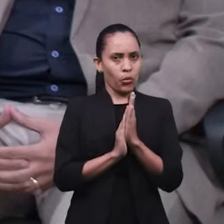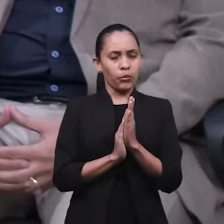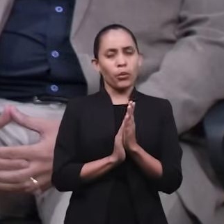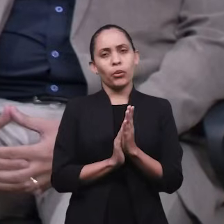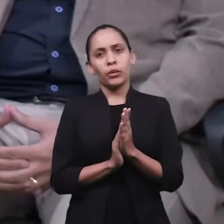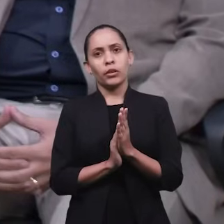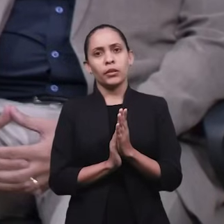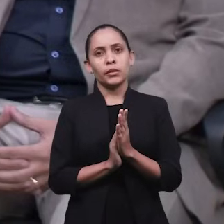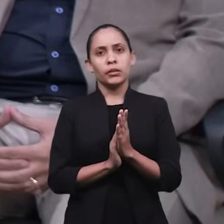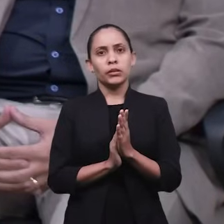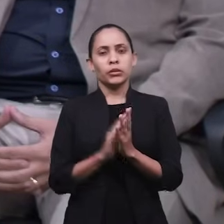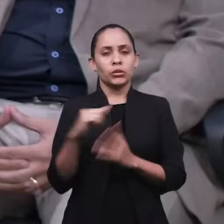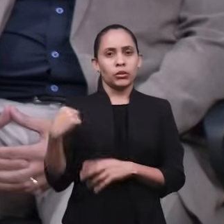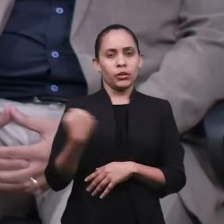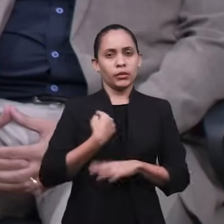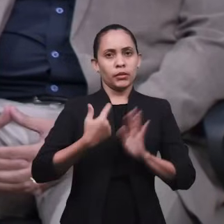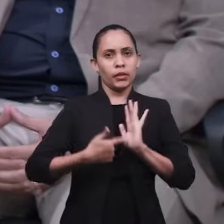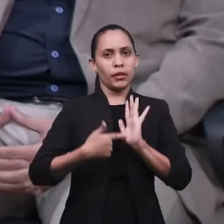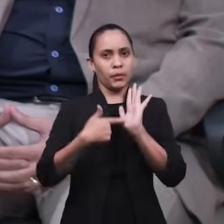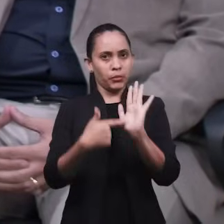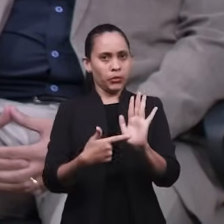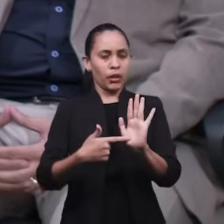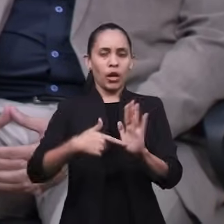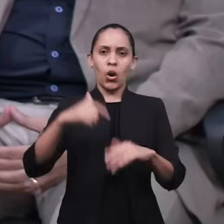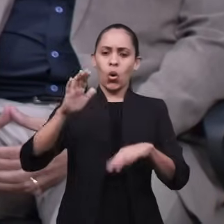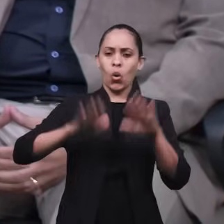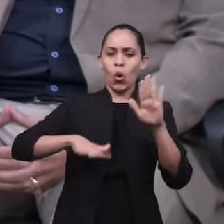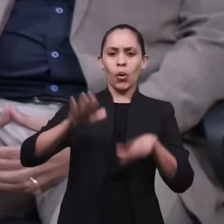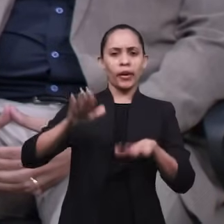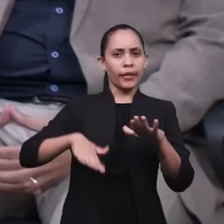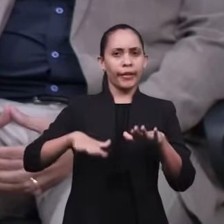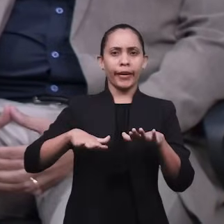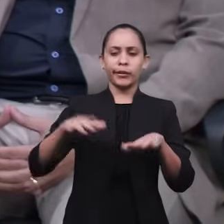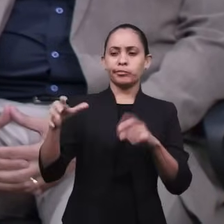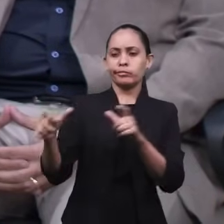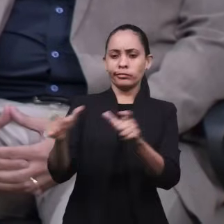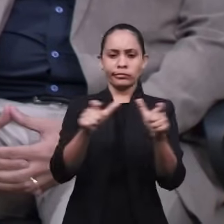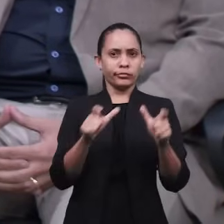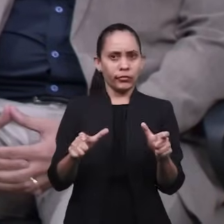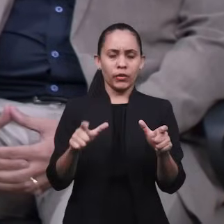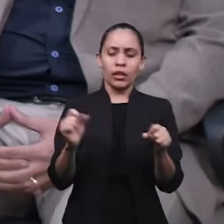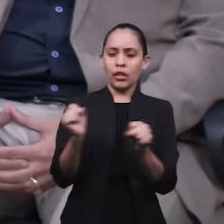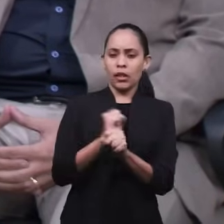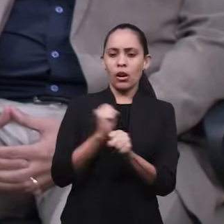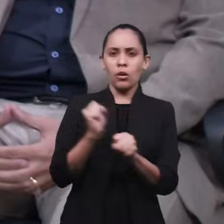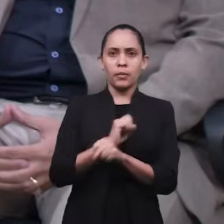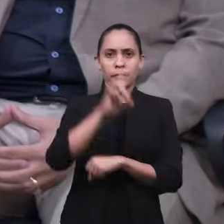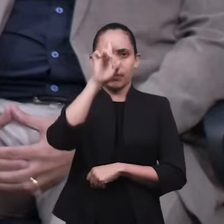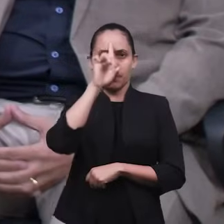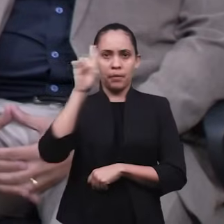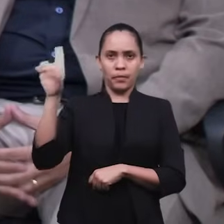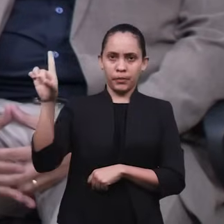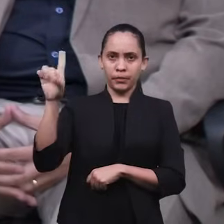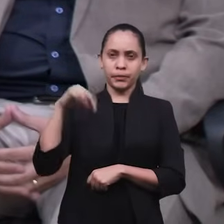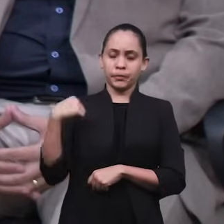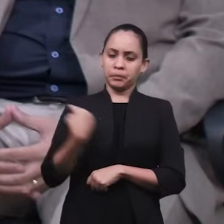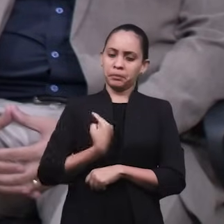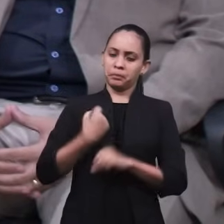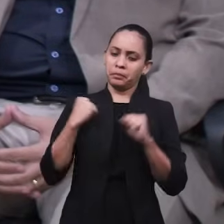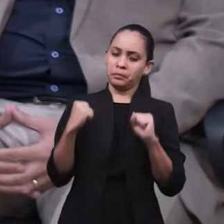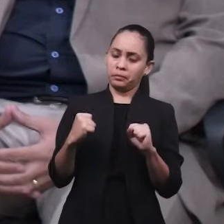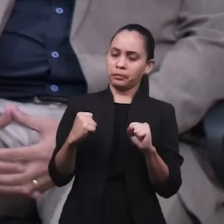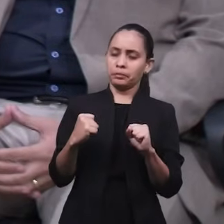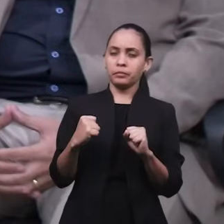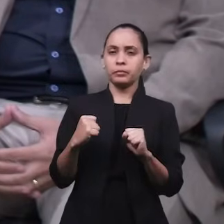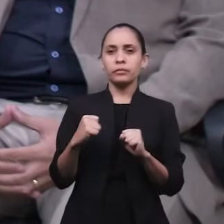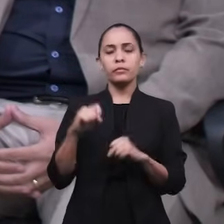quando nós falamos do departamento de louvor, de qualquer área da Igreja Cristã Maranata ou da obra do Senhor, a gente ora muito